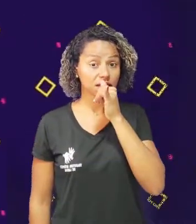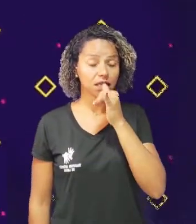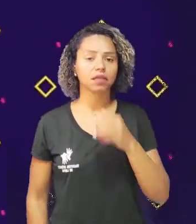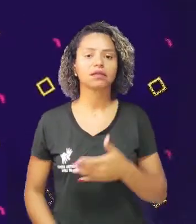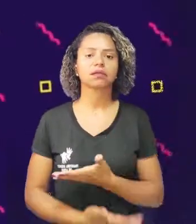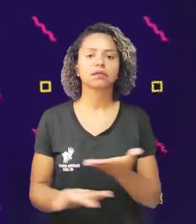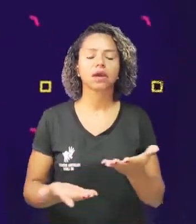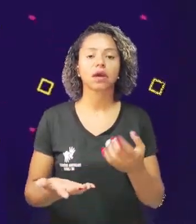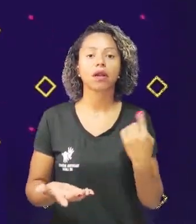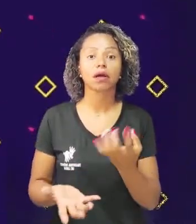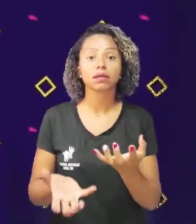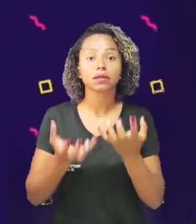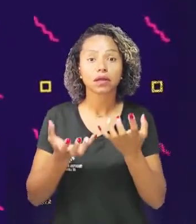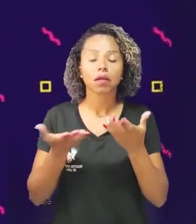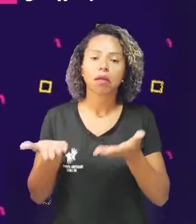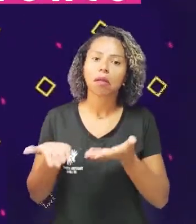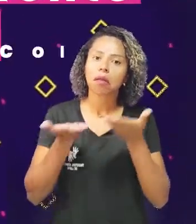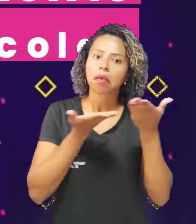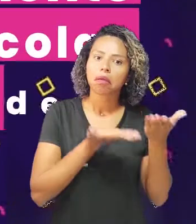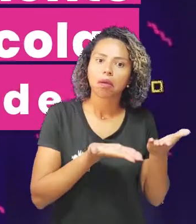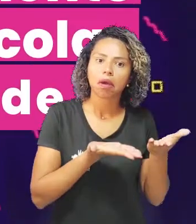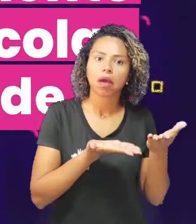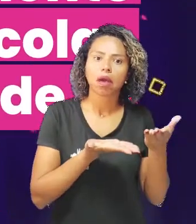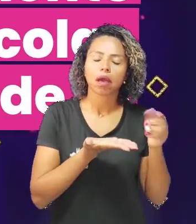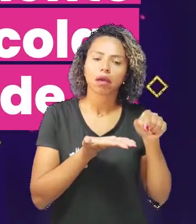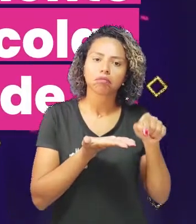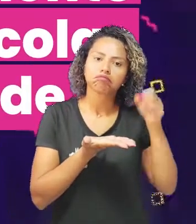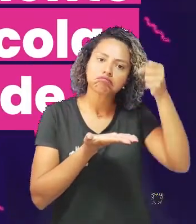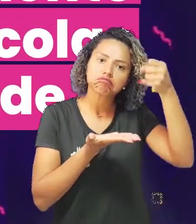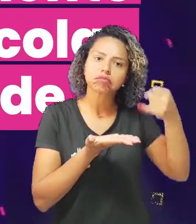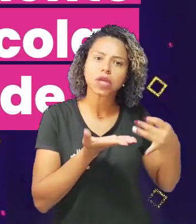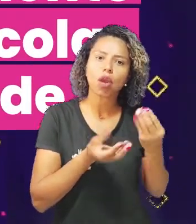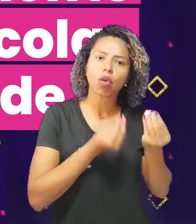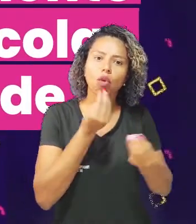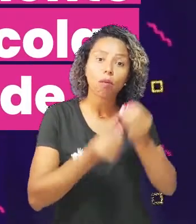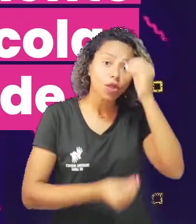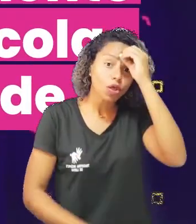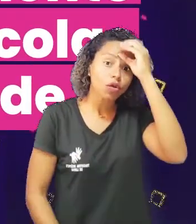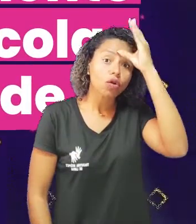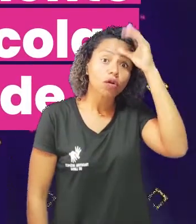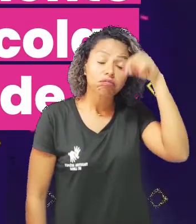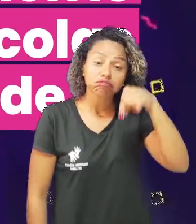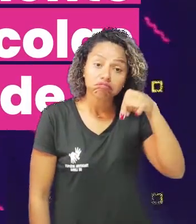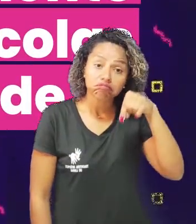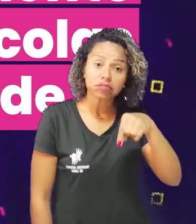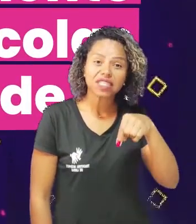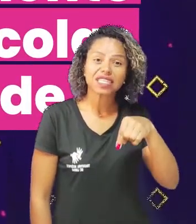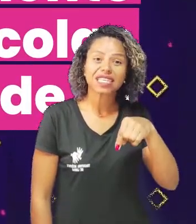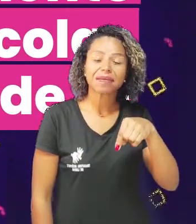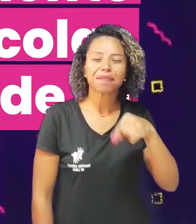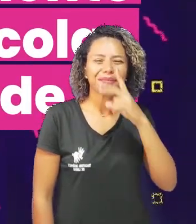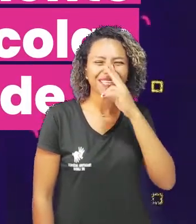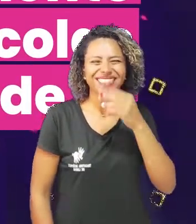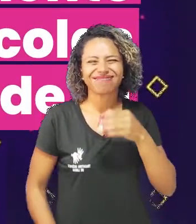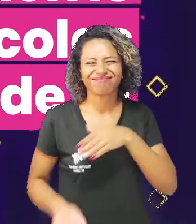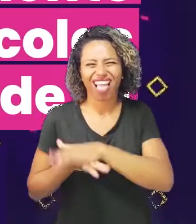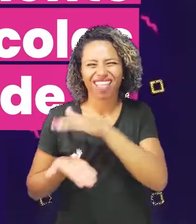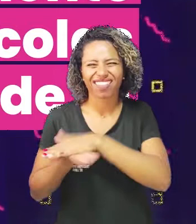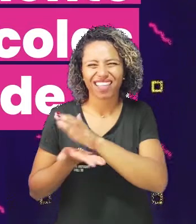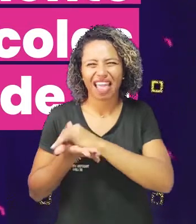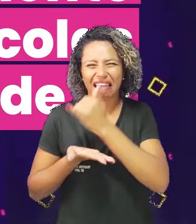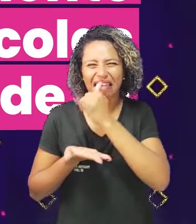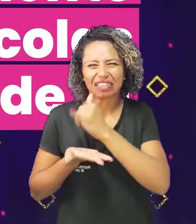ideia de levar um pouco do nosso conhecimento na área de combate ao desperdício de energia para